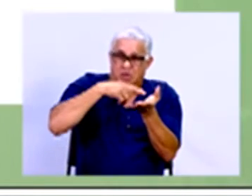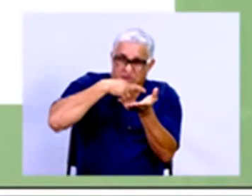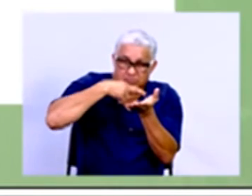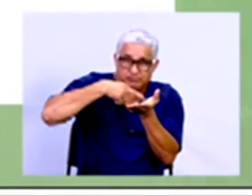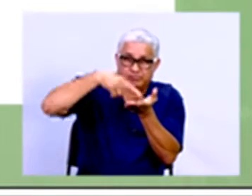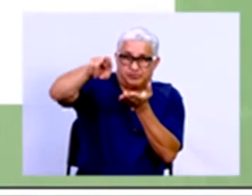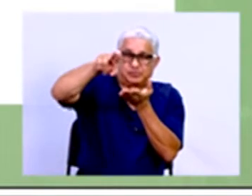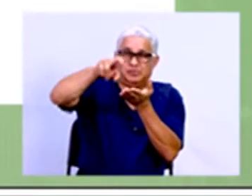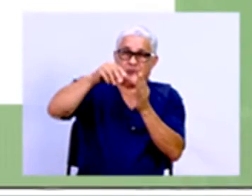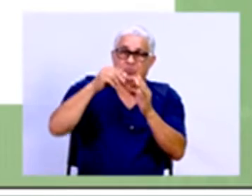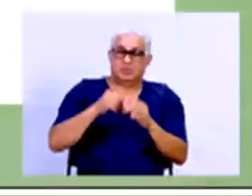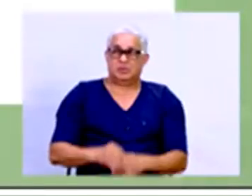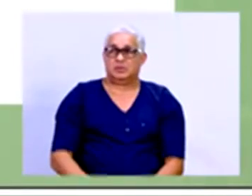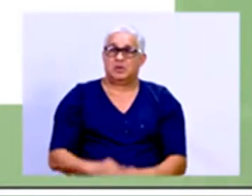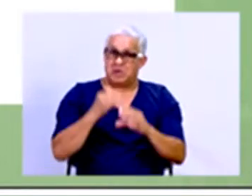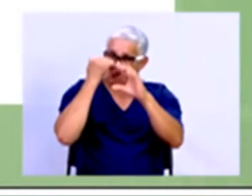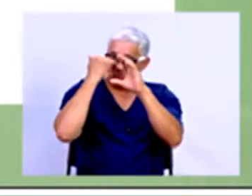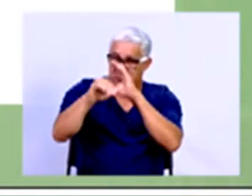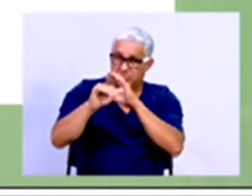informações.